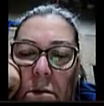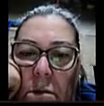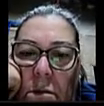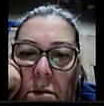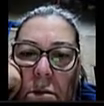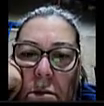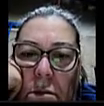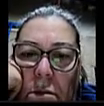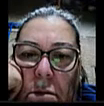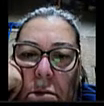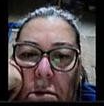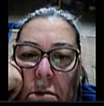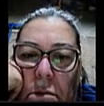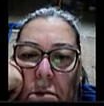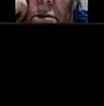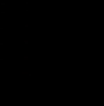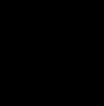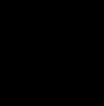Flávia?